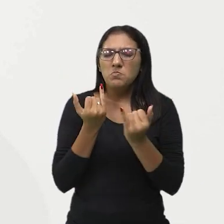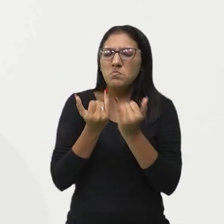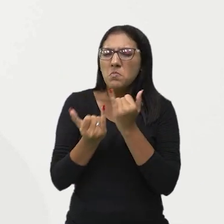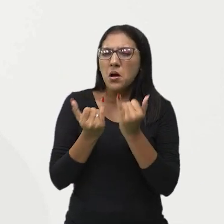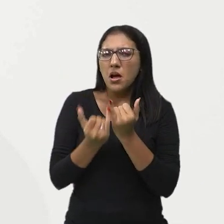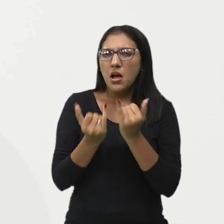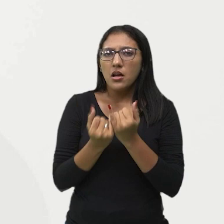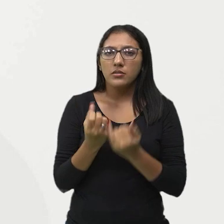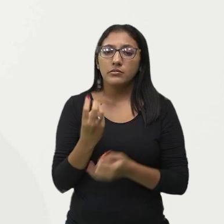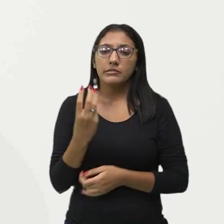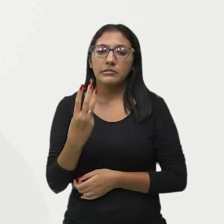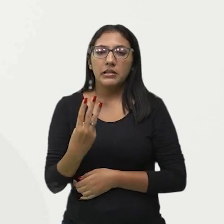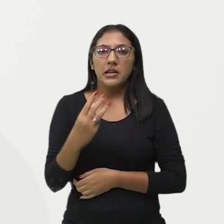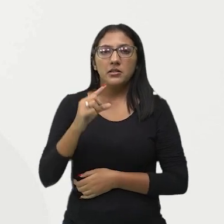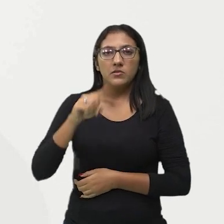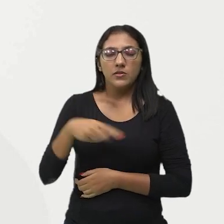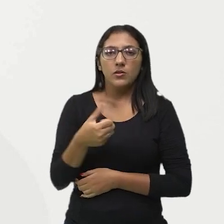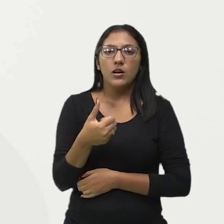3,14. É